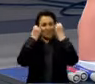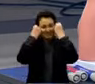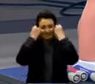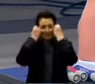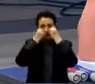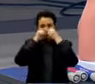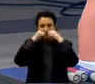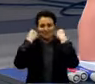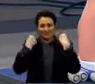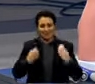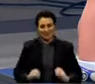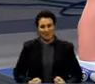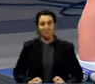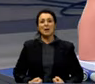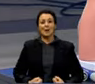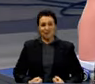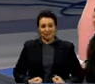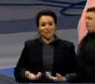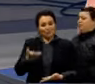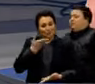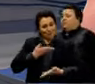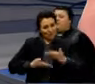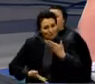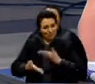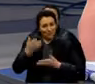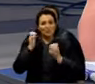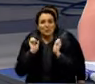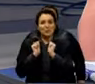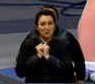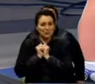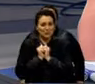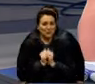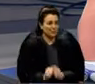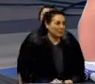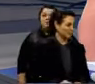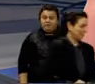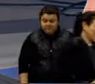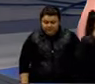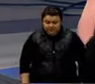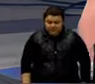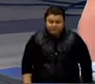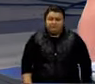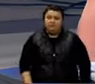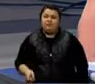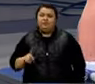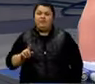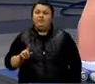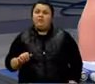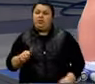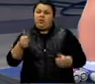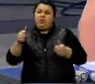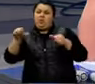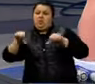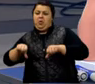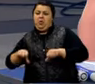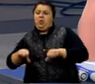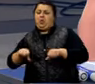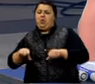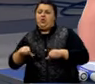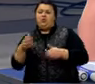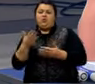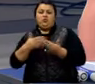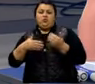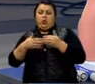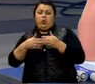corpo. Todos eles se conversam, todos eles, um precisa do outro, não tem melhor, nem pior, nem